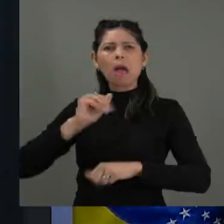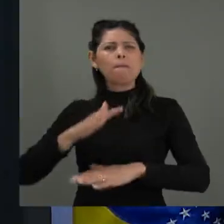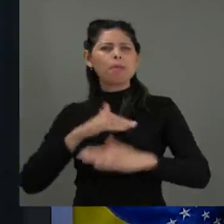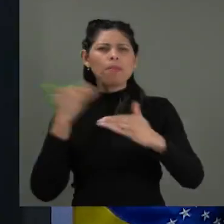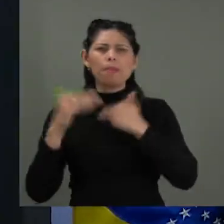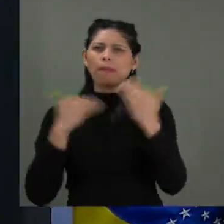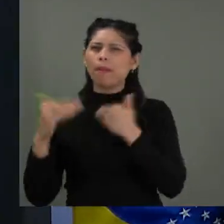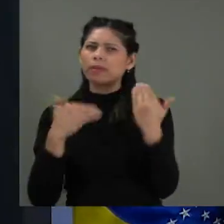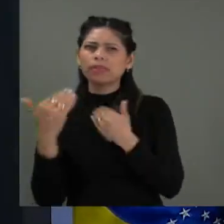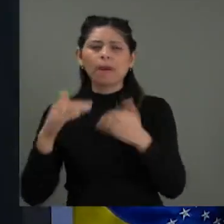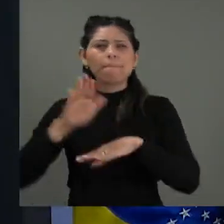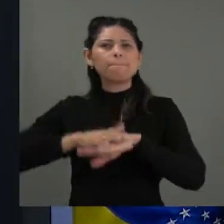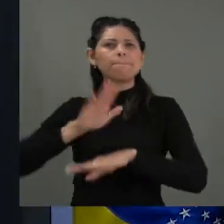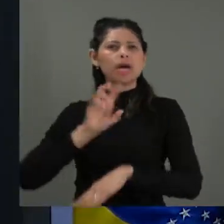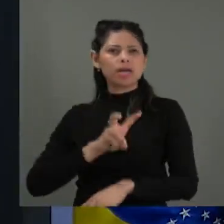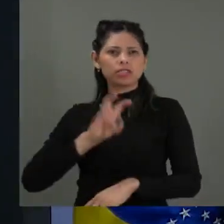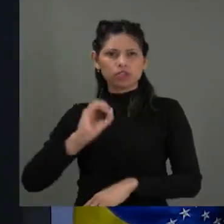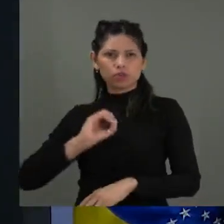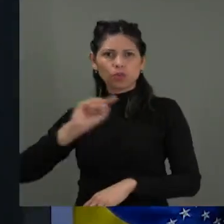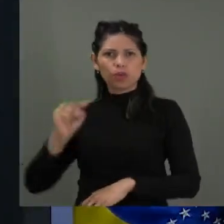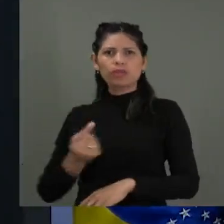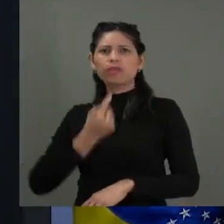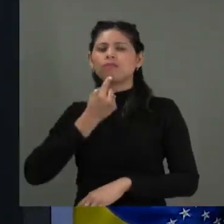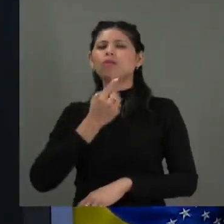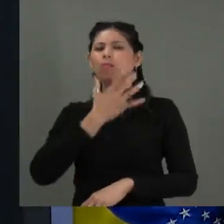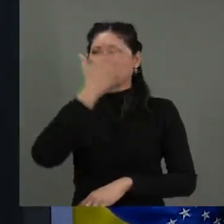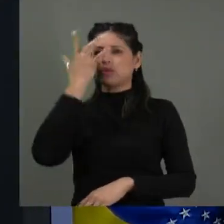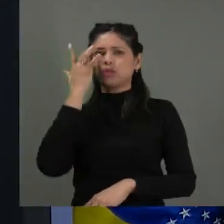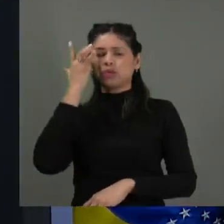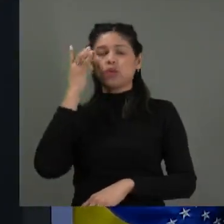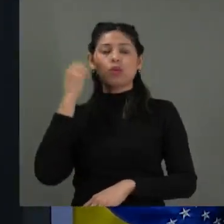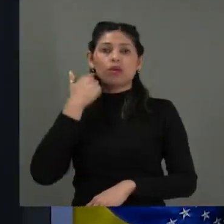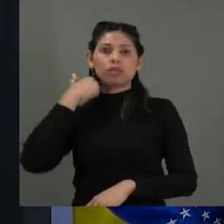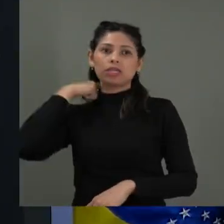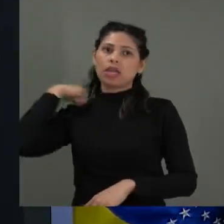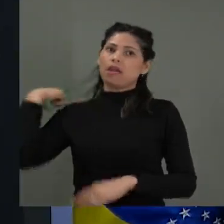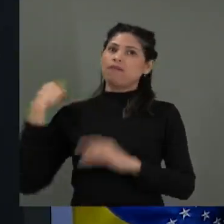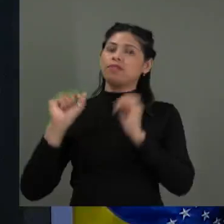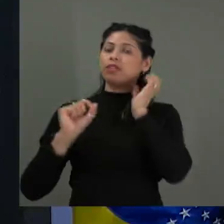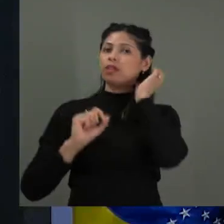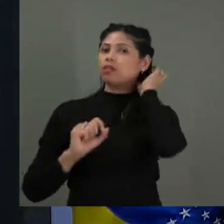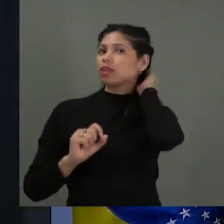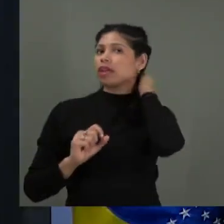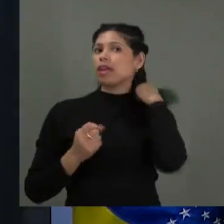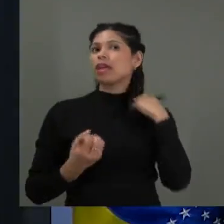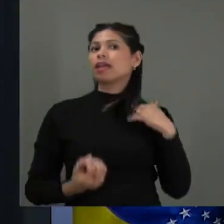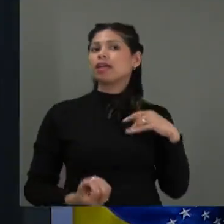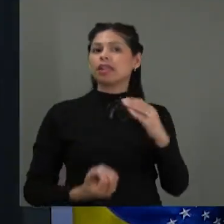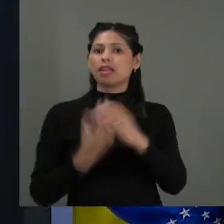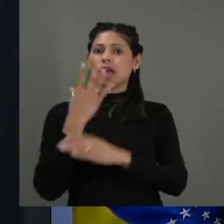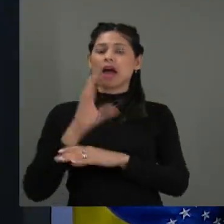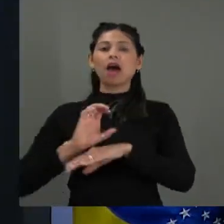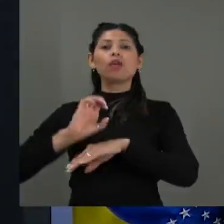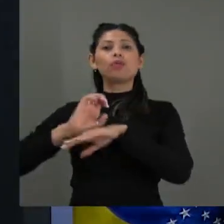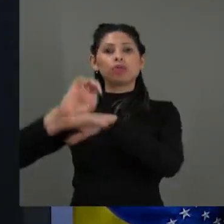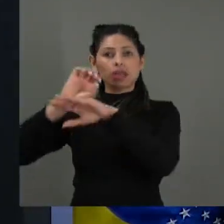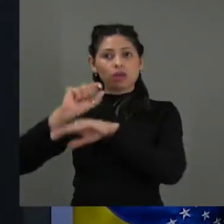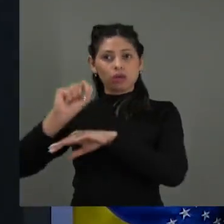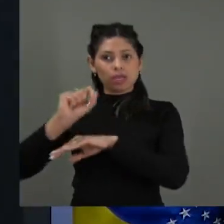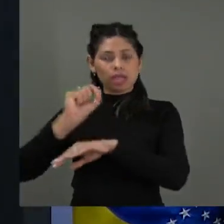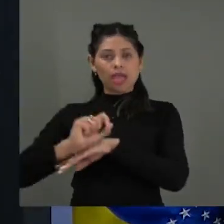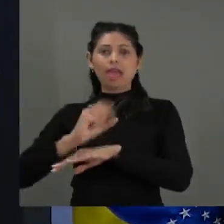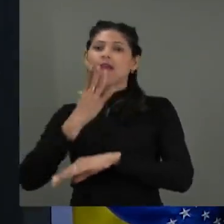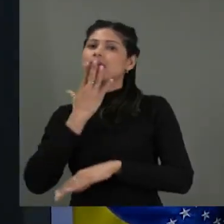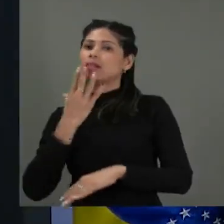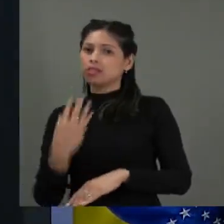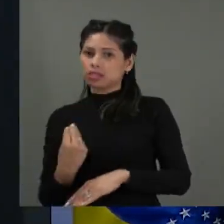de pessoas, foi criado o Estado de Israel, também a faixa de Gaza, uma pequena extensão de